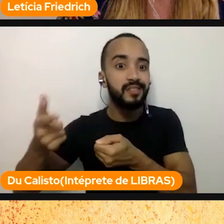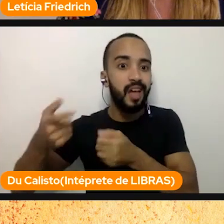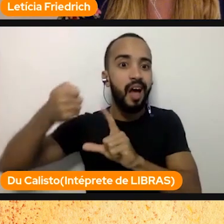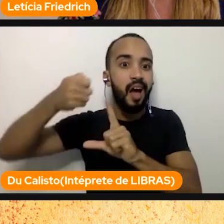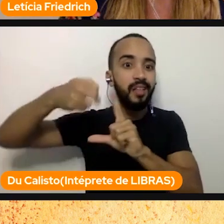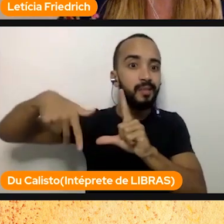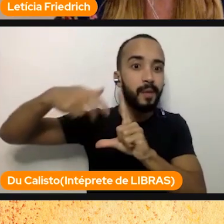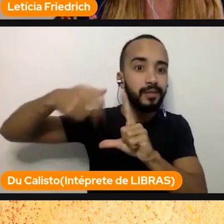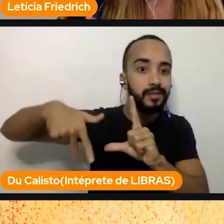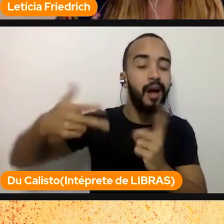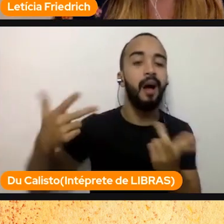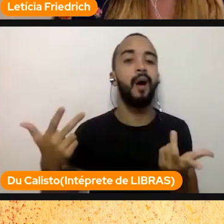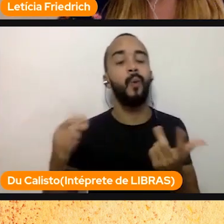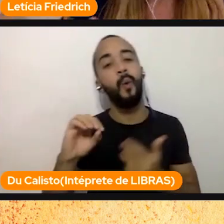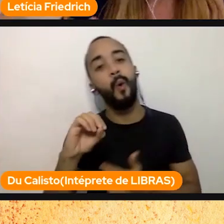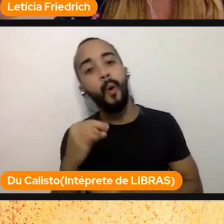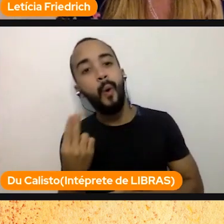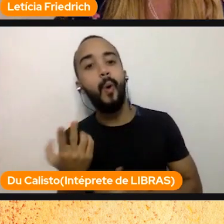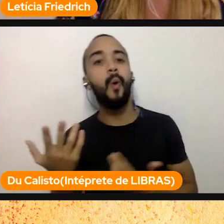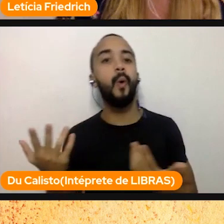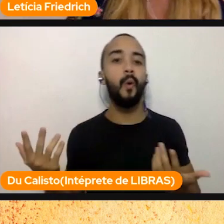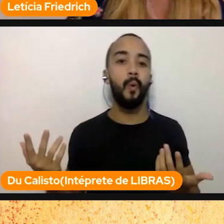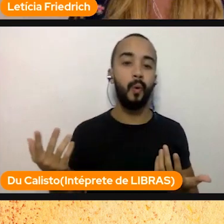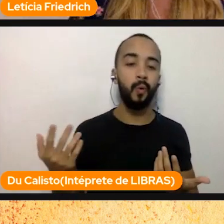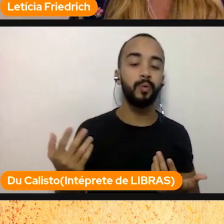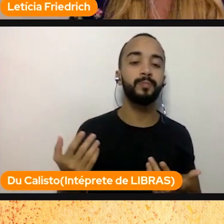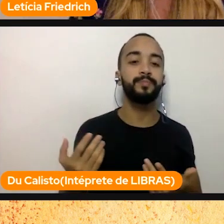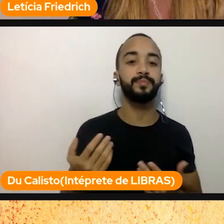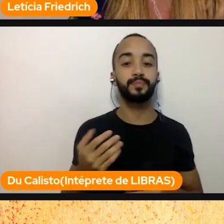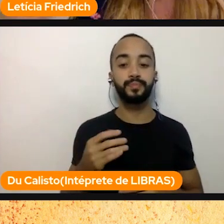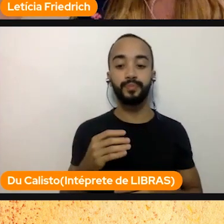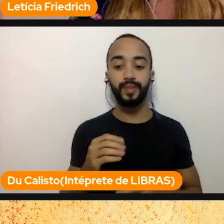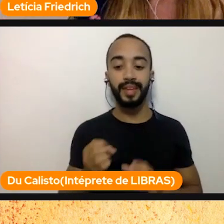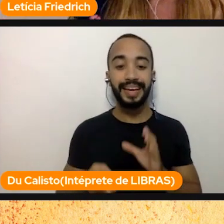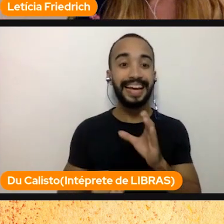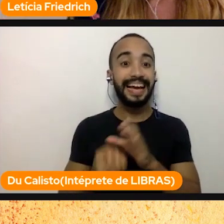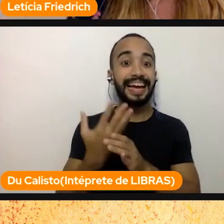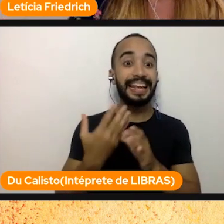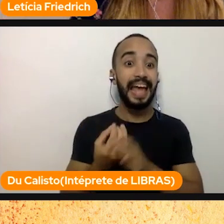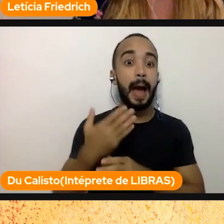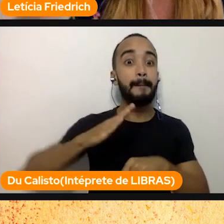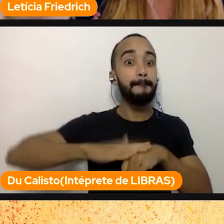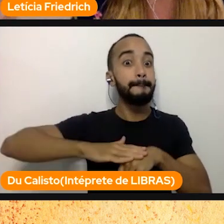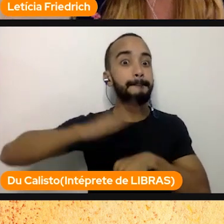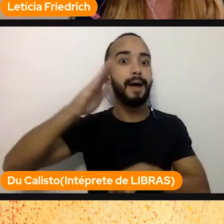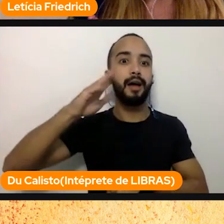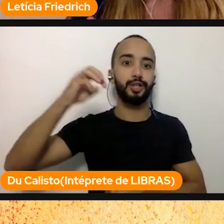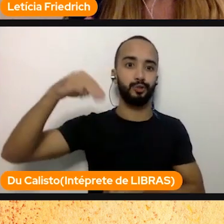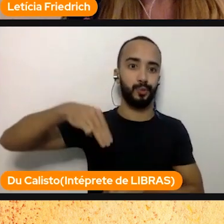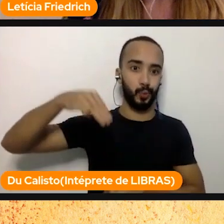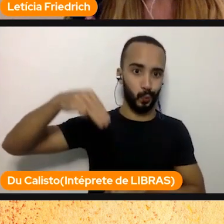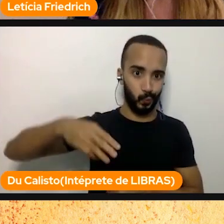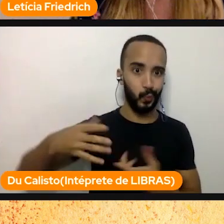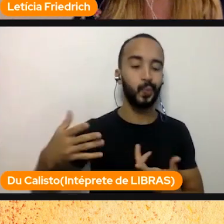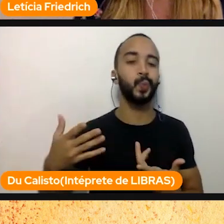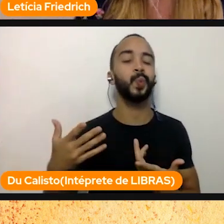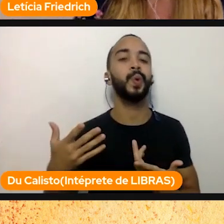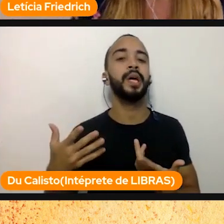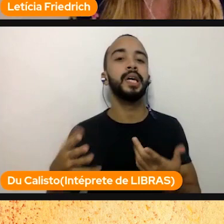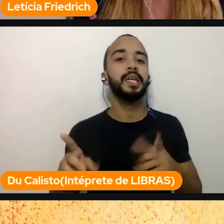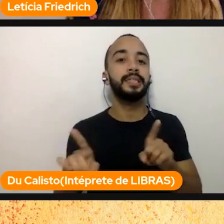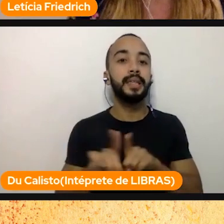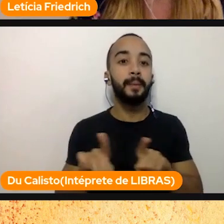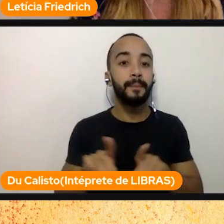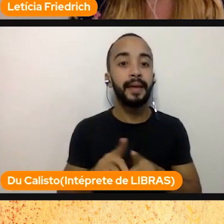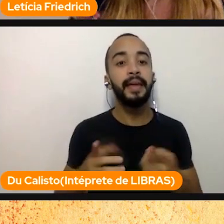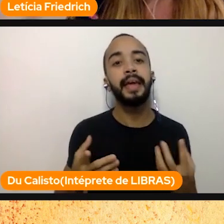em produzir mais minutos por mês. Primeiro, por todo um contexto que a gente estava vivendo e teve que se adaptar justamente a isso, né? Eu acho